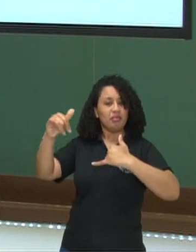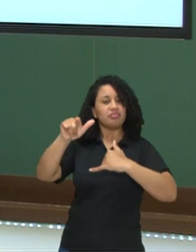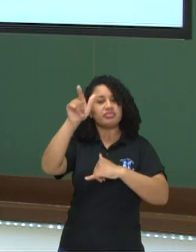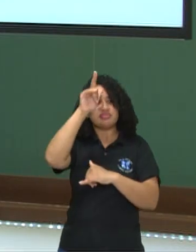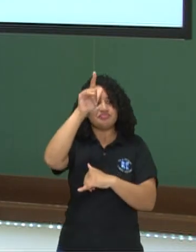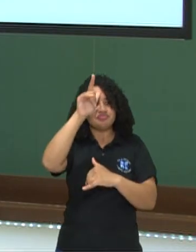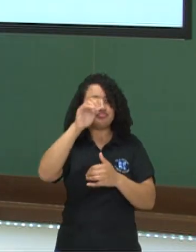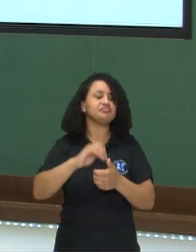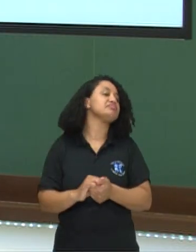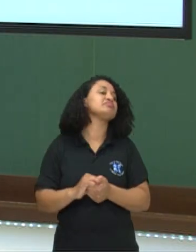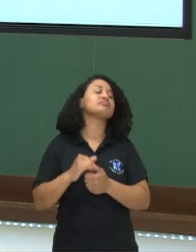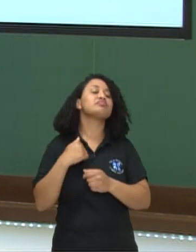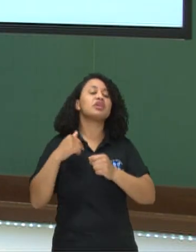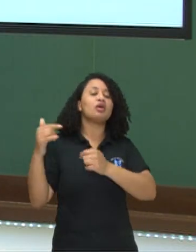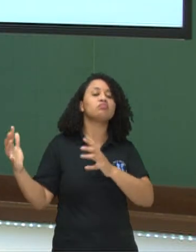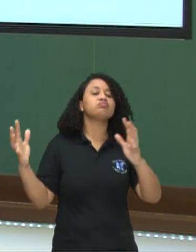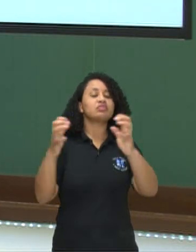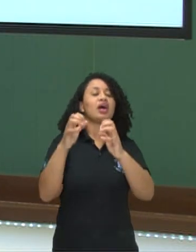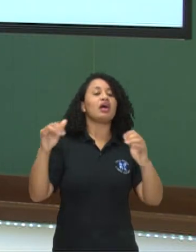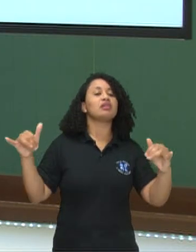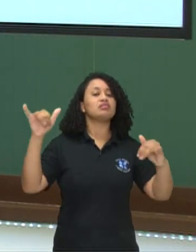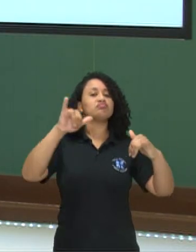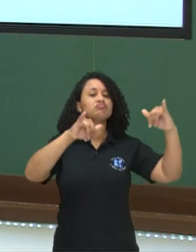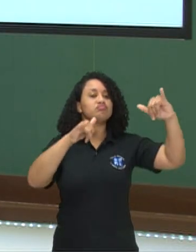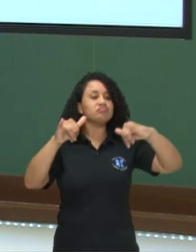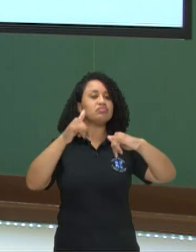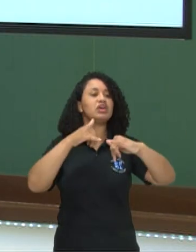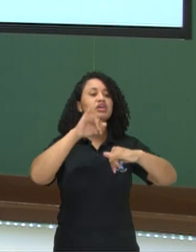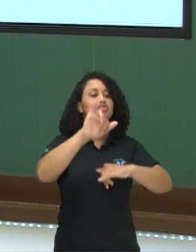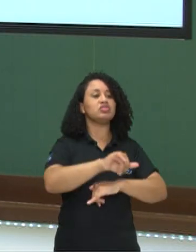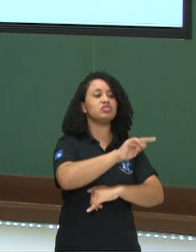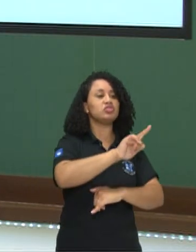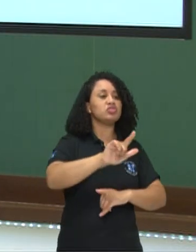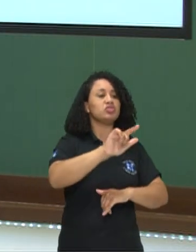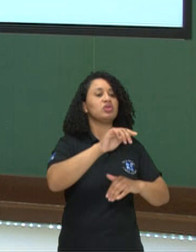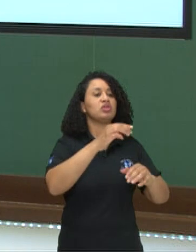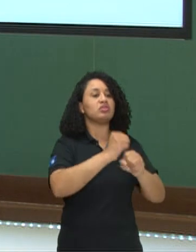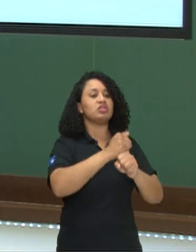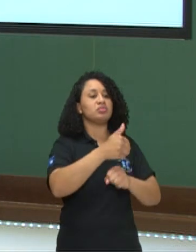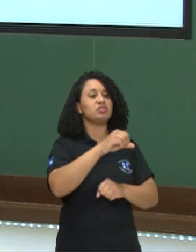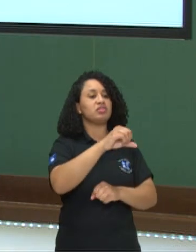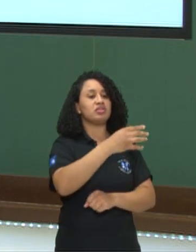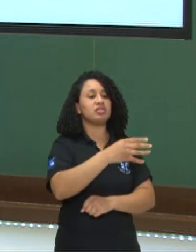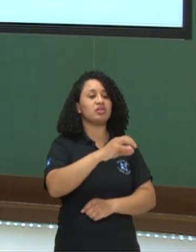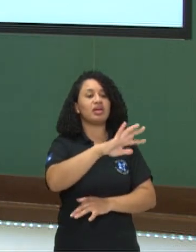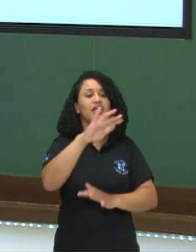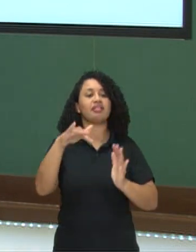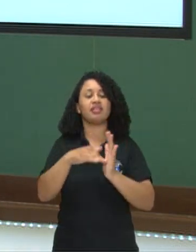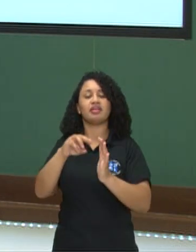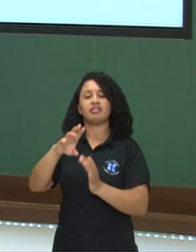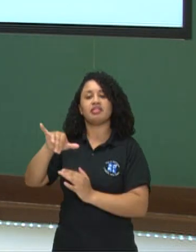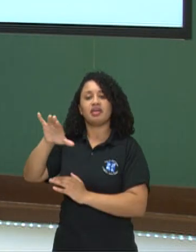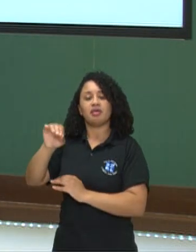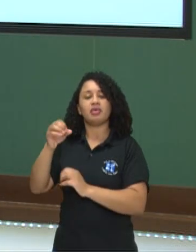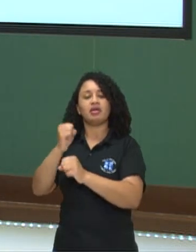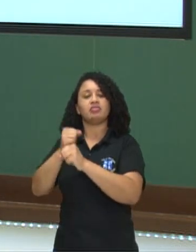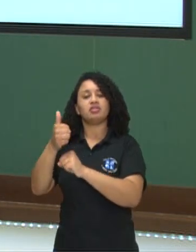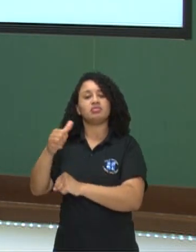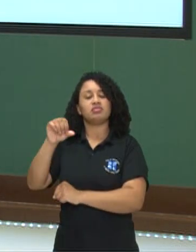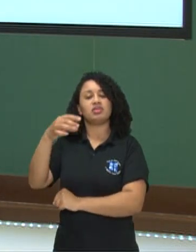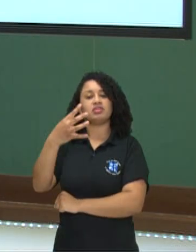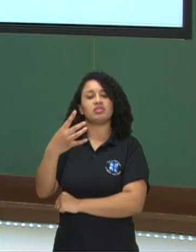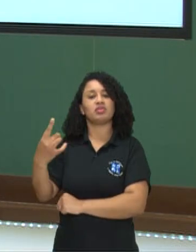alemães. As batalhas aéreas duraram de julho de 1940 e foram até maio de